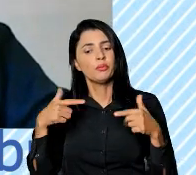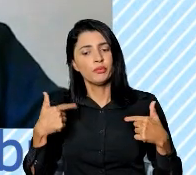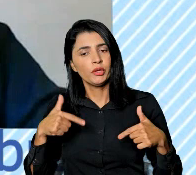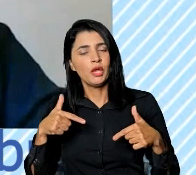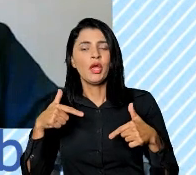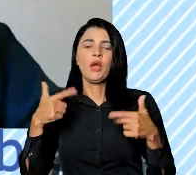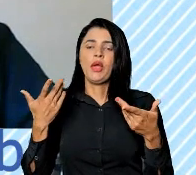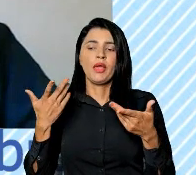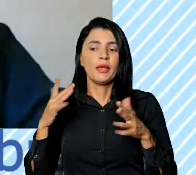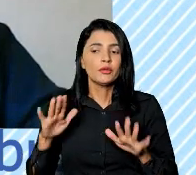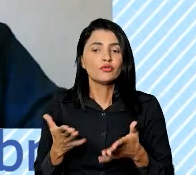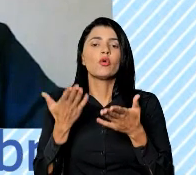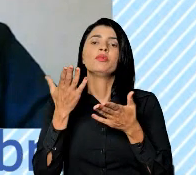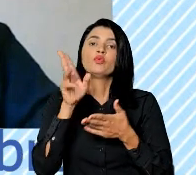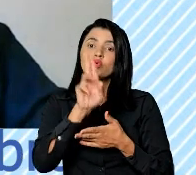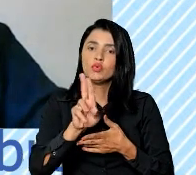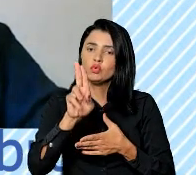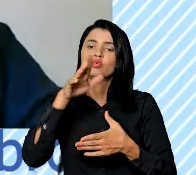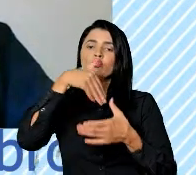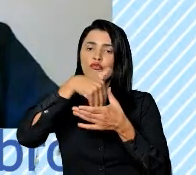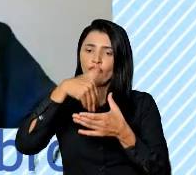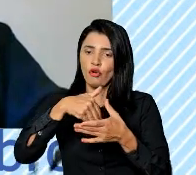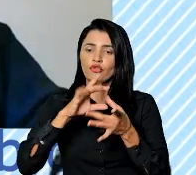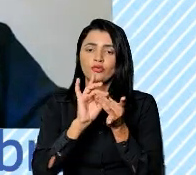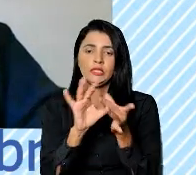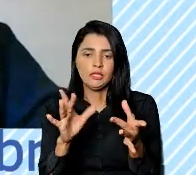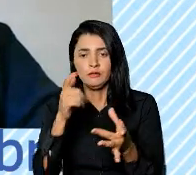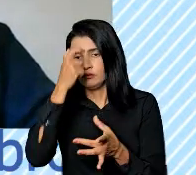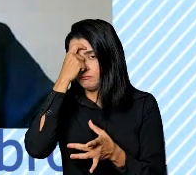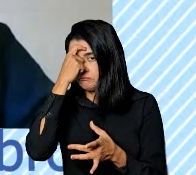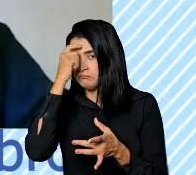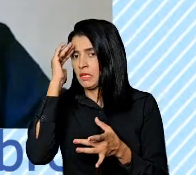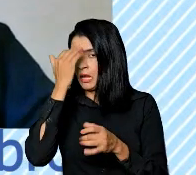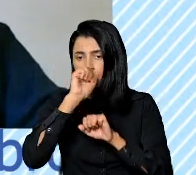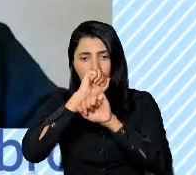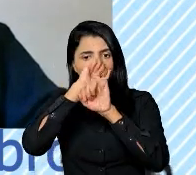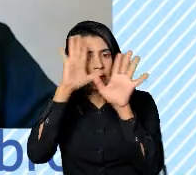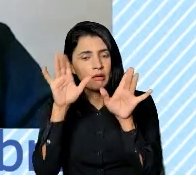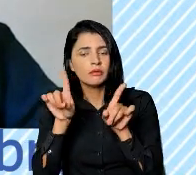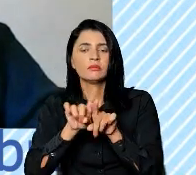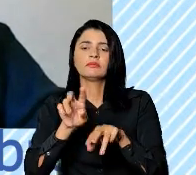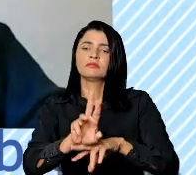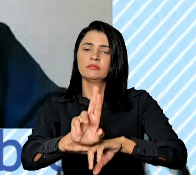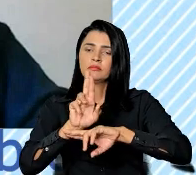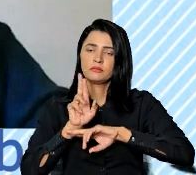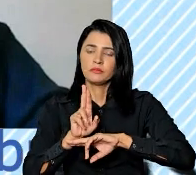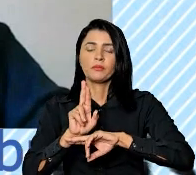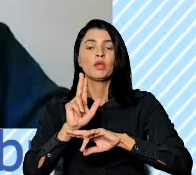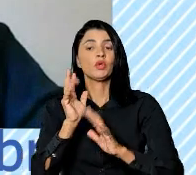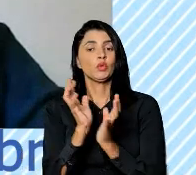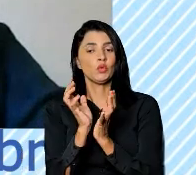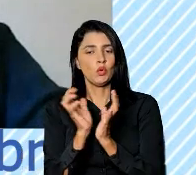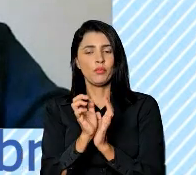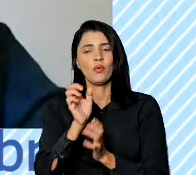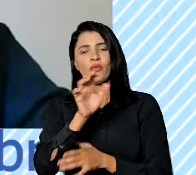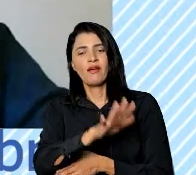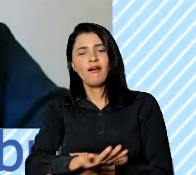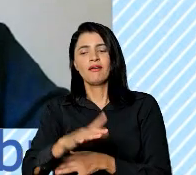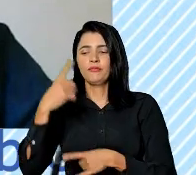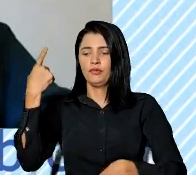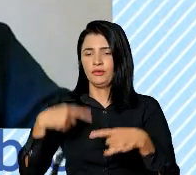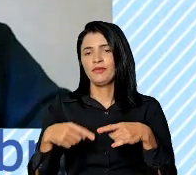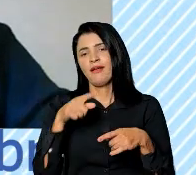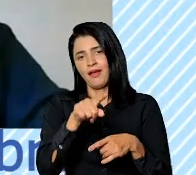e consciente, e também de incentivo à participação de grupos subrepresentados na política. Foi, então, criada a Comissão Mulheres